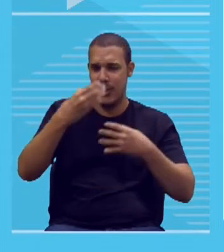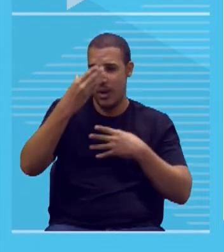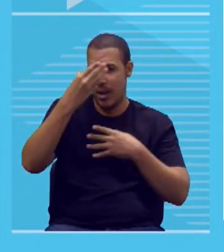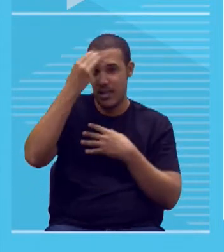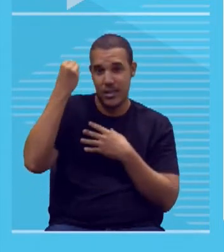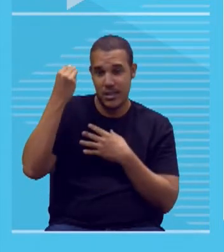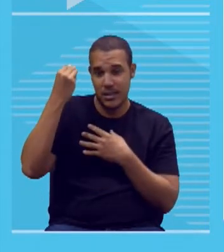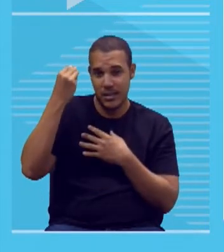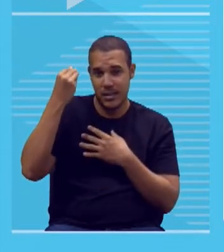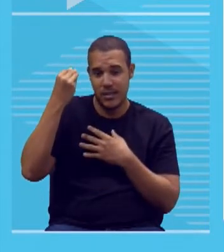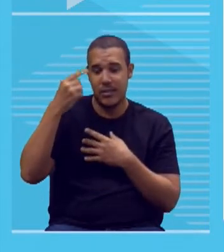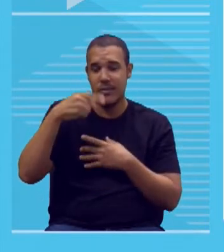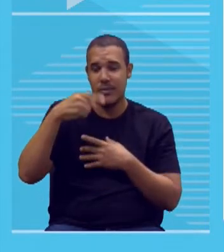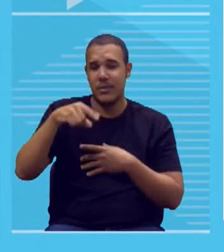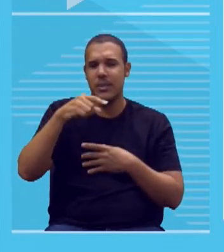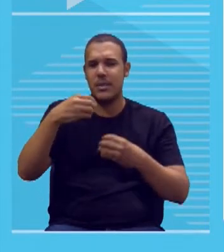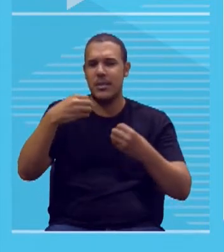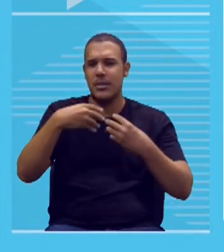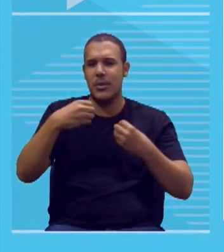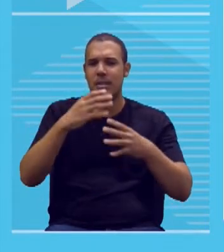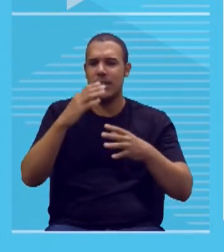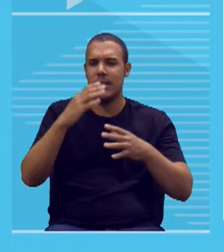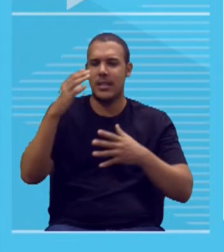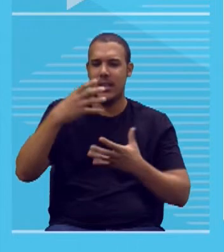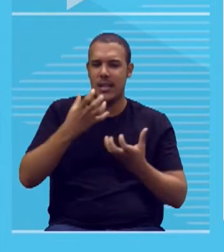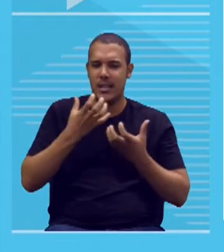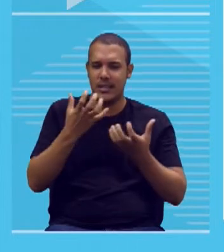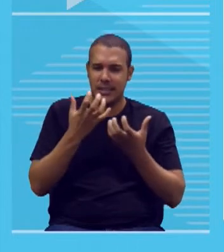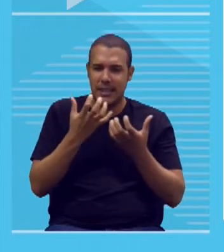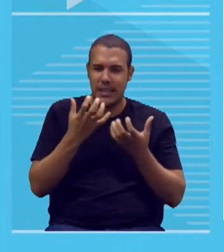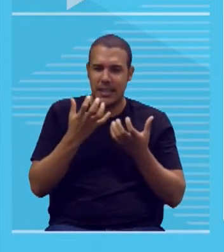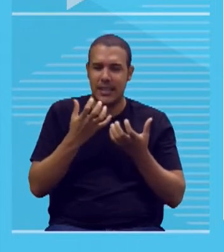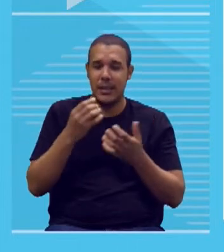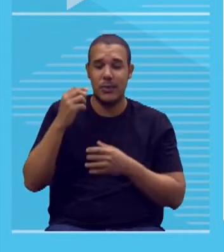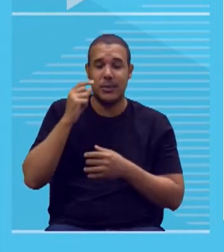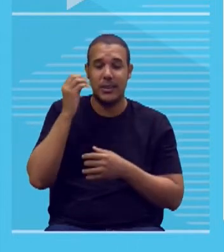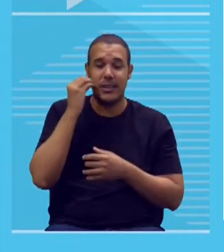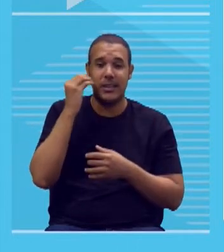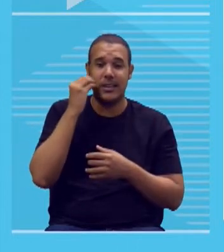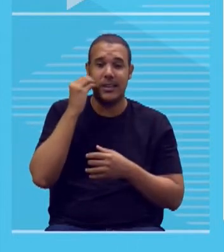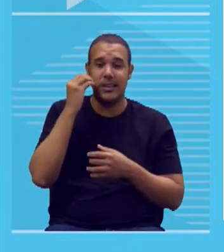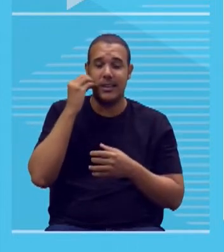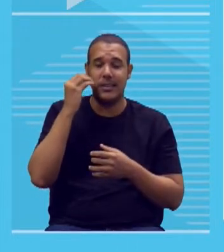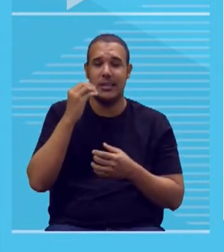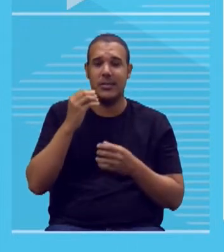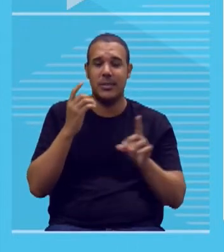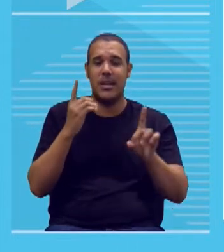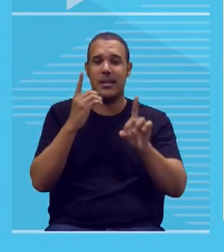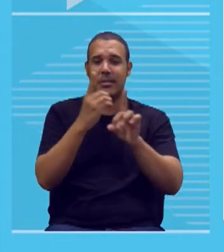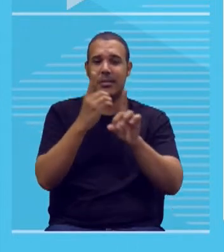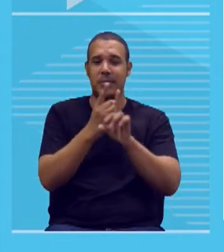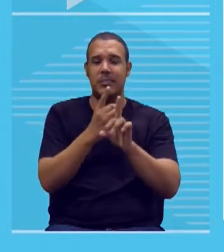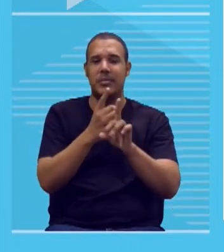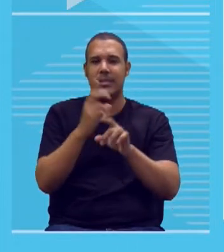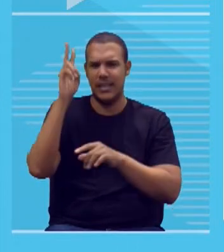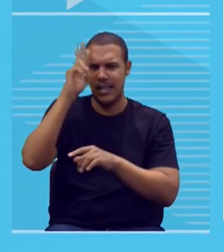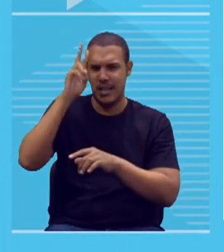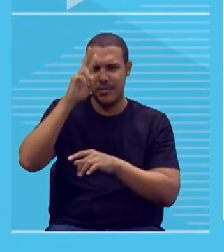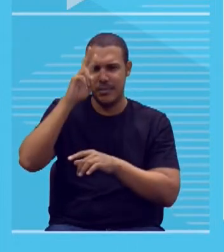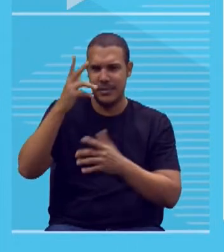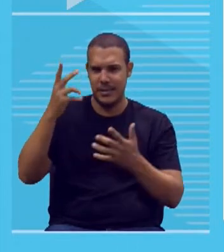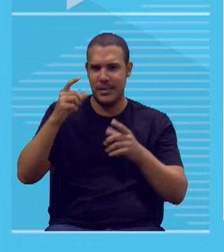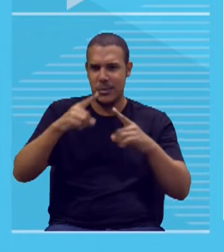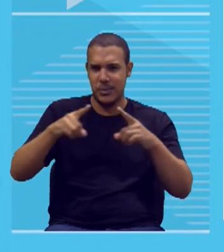te esquecer você só me ensinou a te querer e te querendo eu vou tentando te encontrar